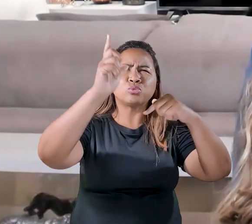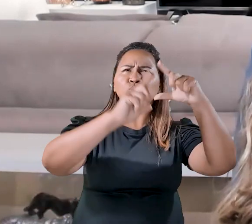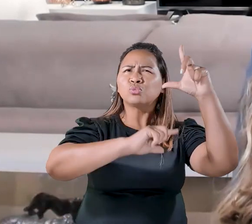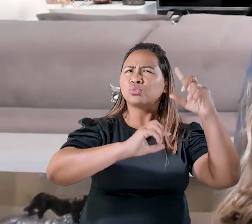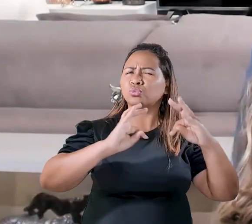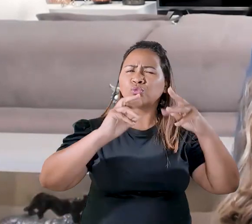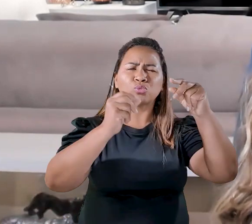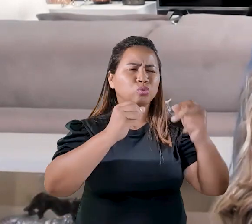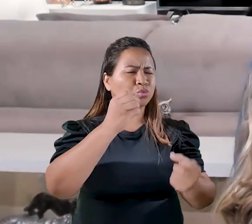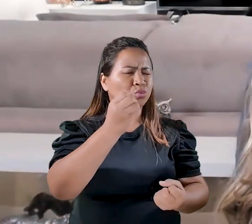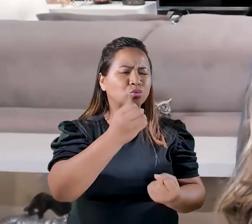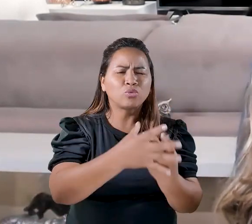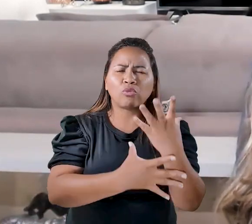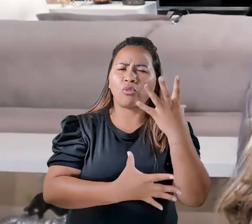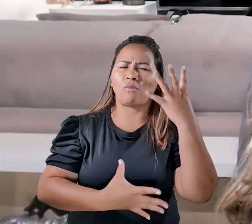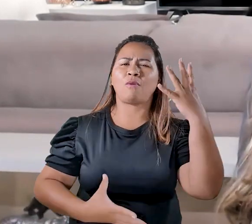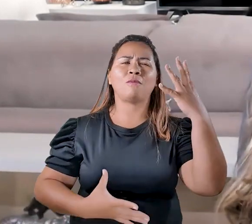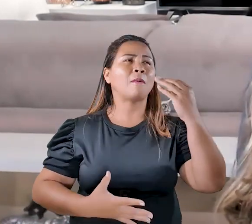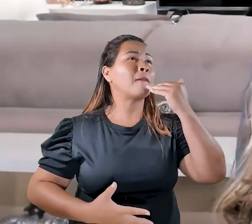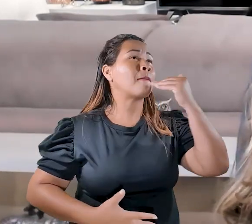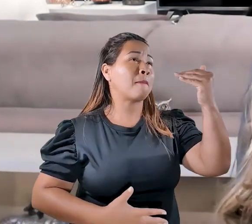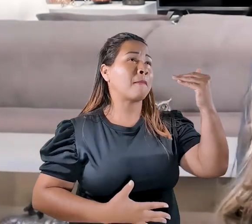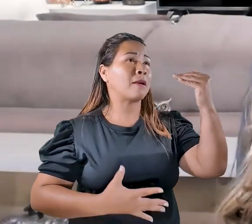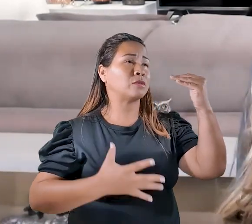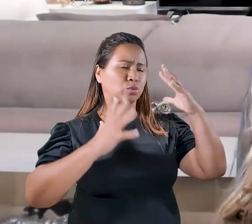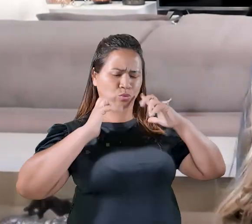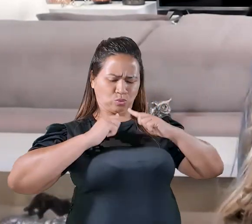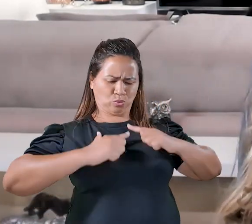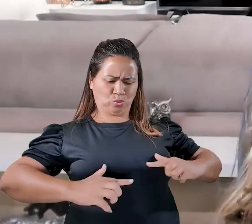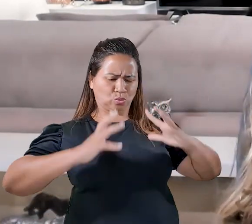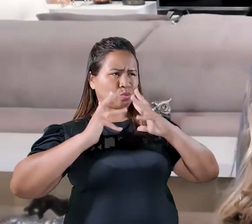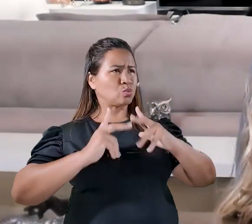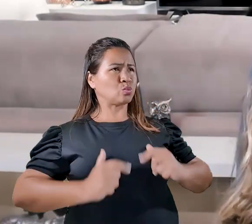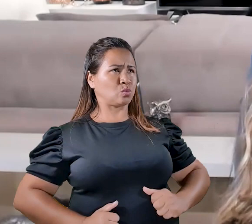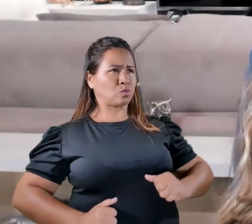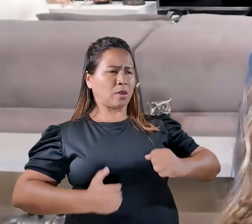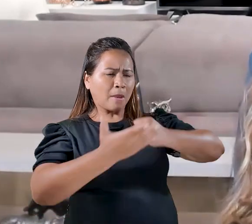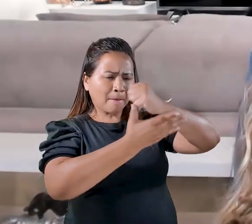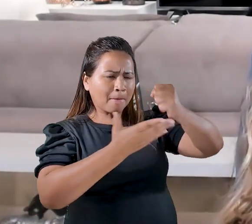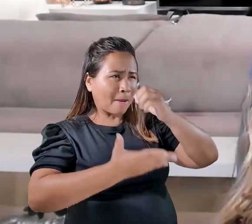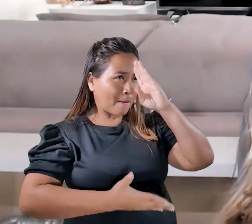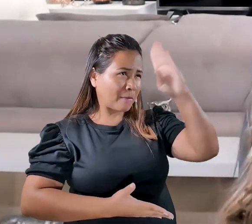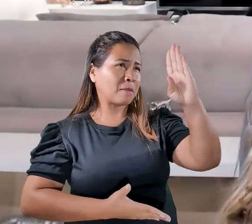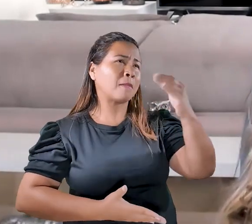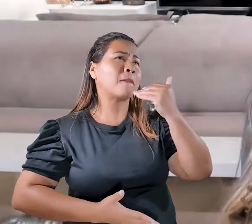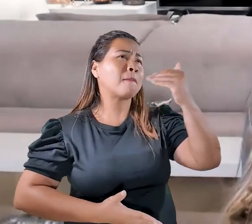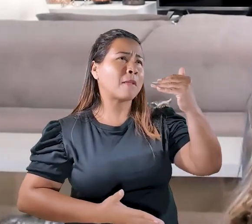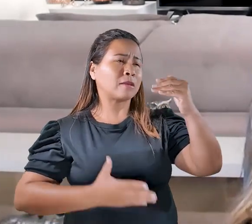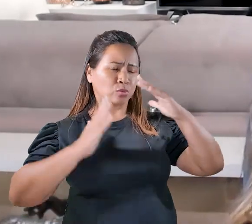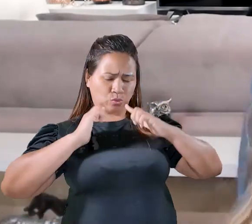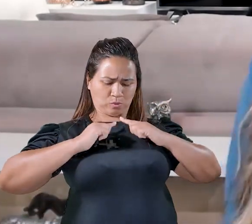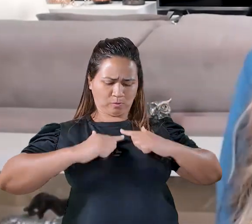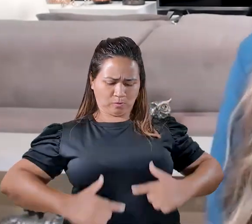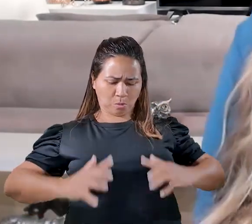limpa em mim. Fonte criadora, criador de tudo que é, limpa em mim.